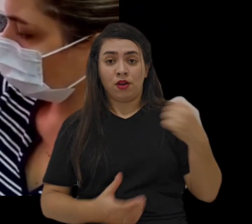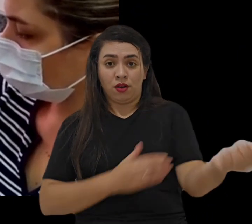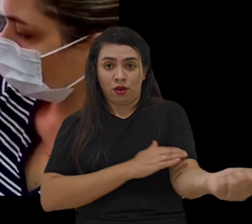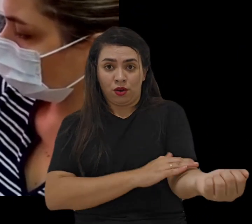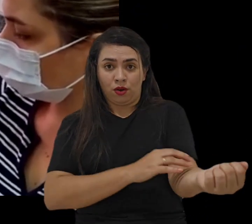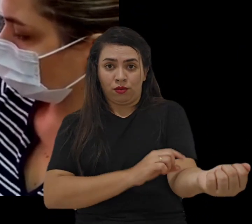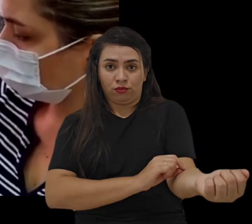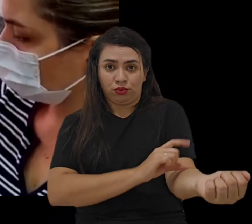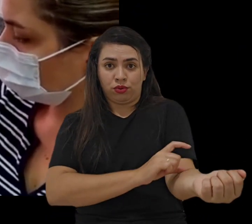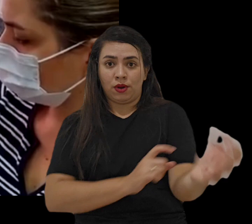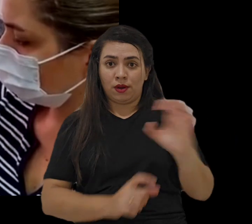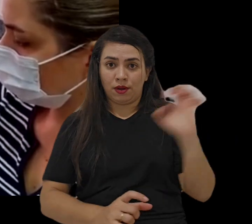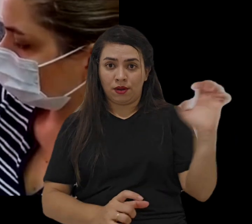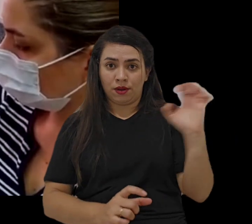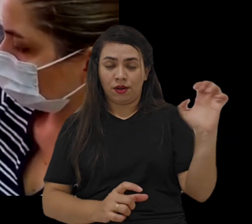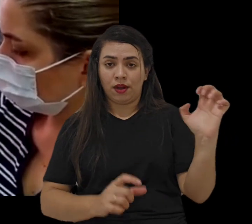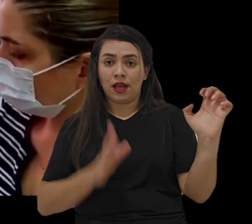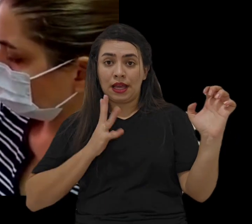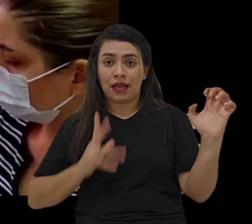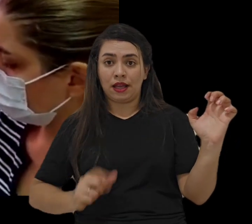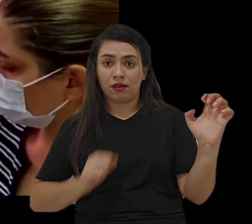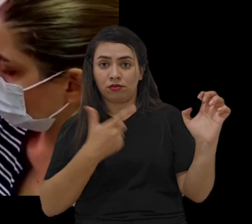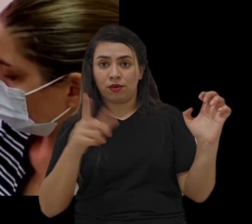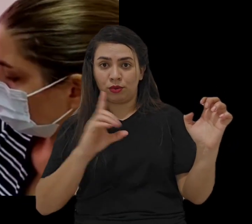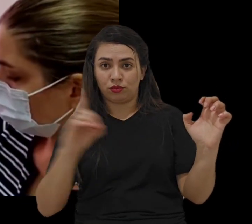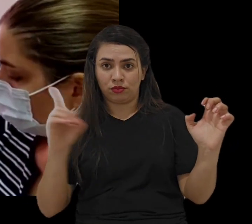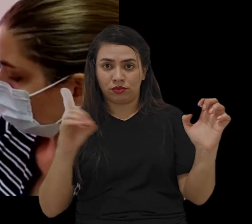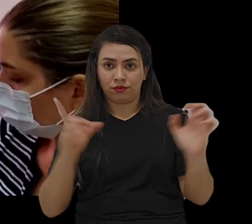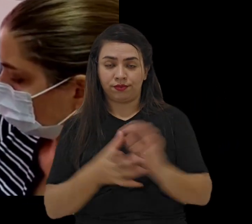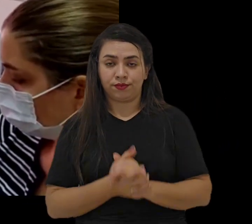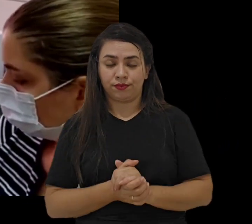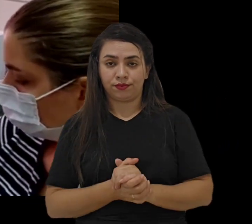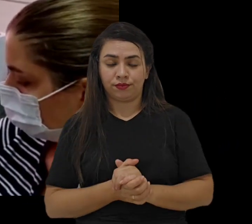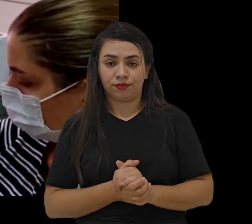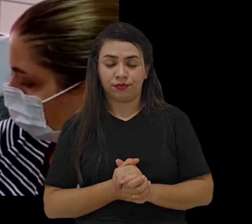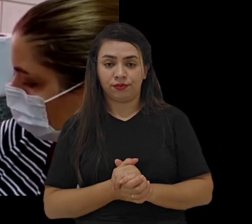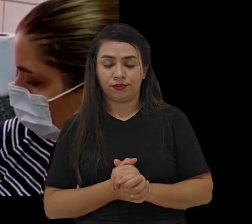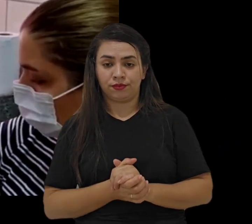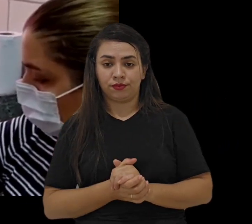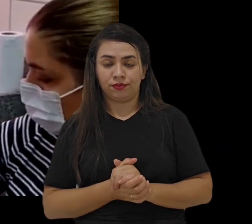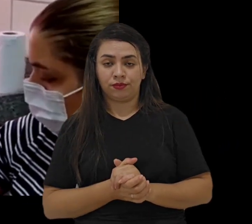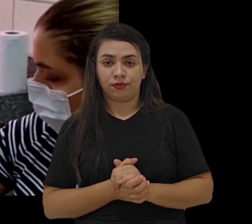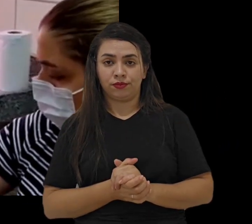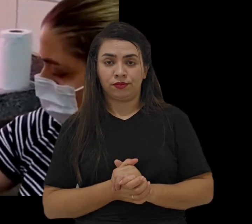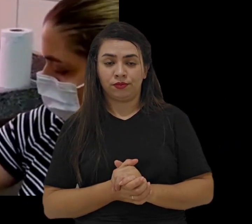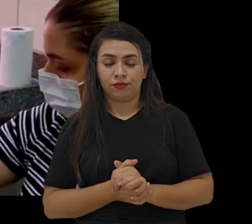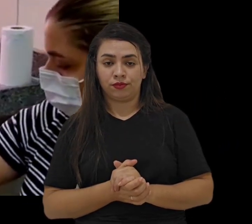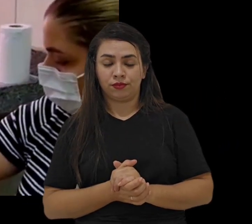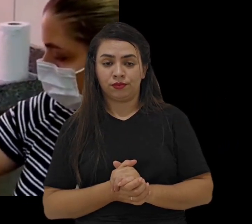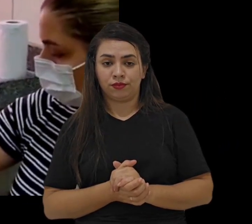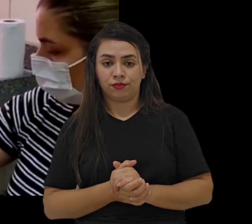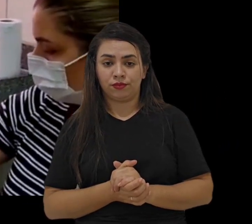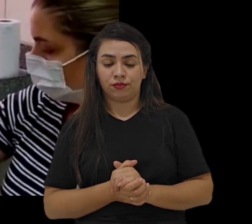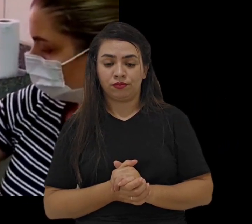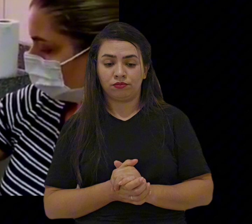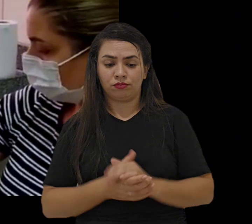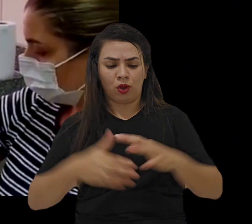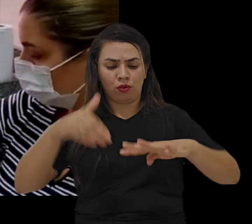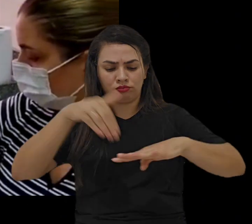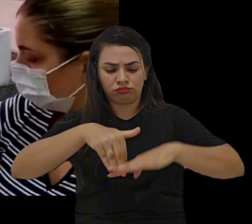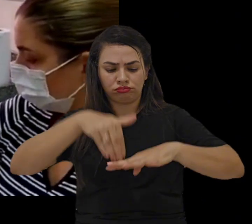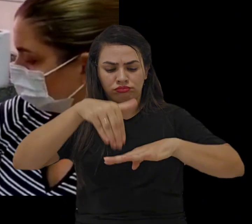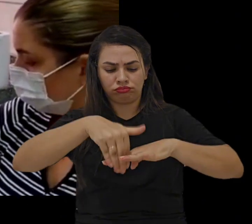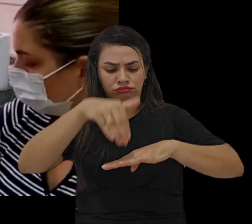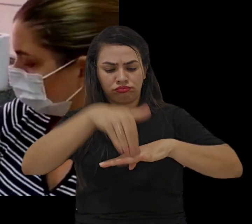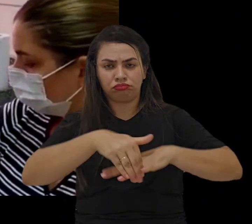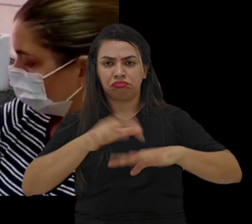E aconteceu uma situação que chama colabagem, que colaba a veia na ponta da